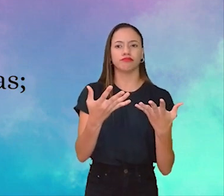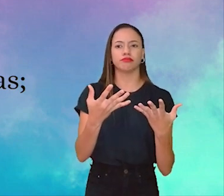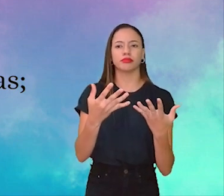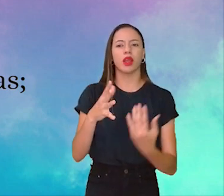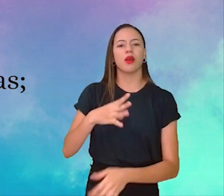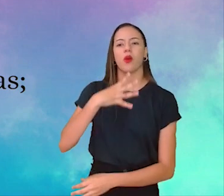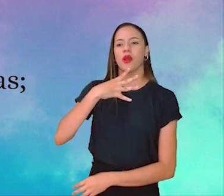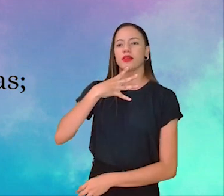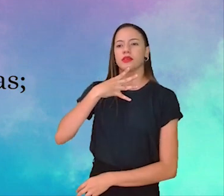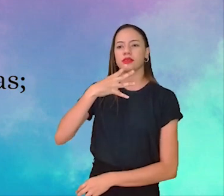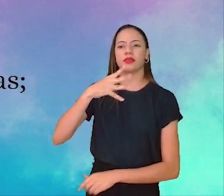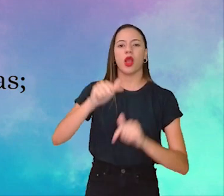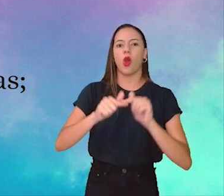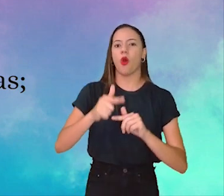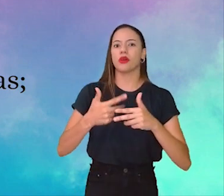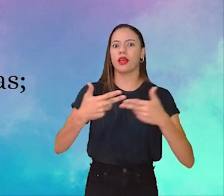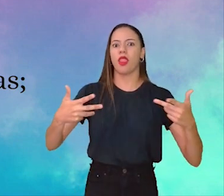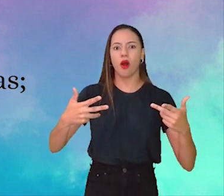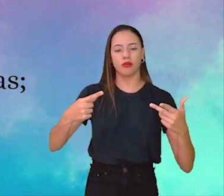nosso cérebro novas